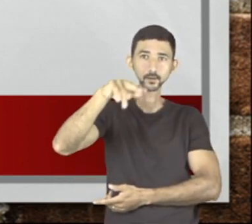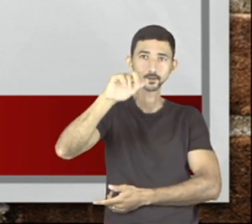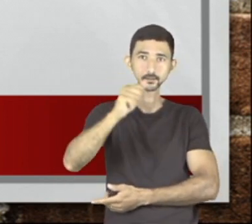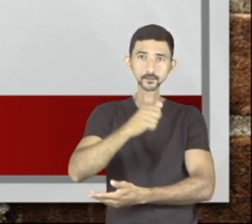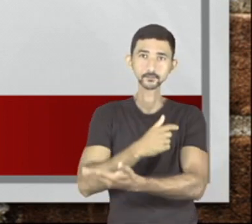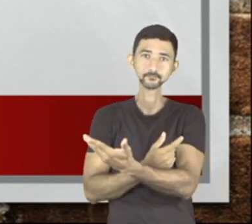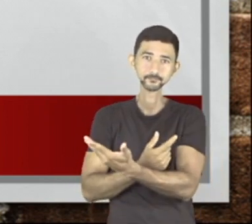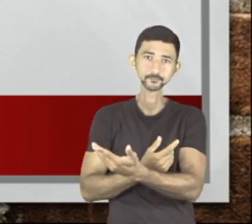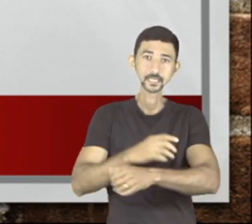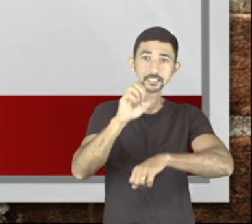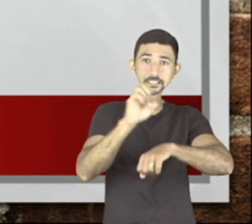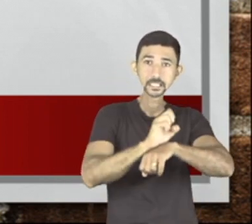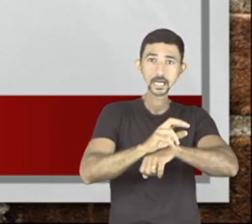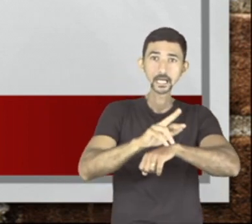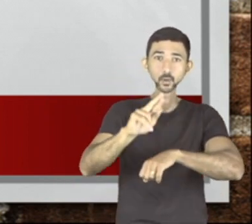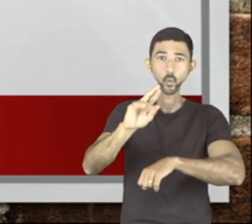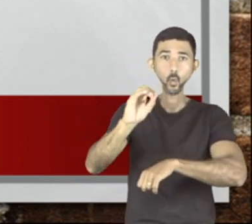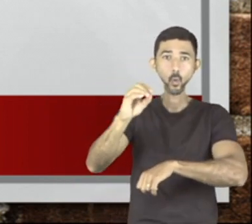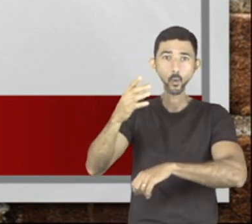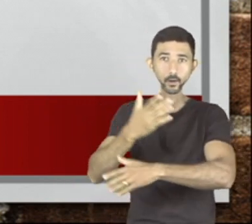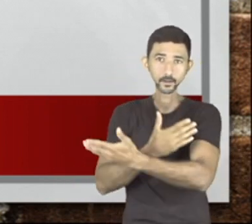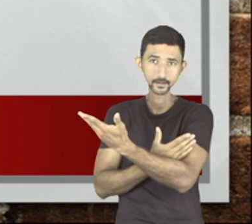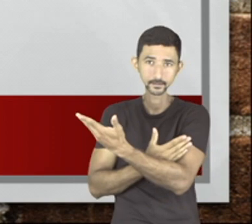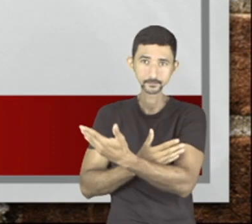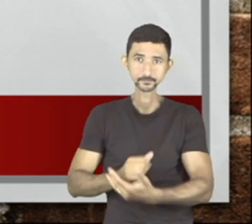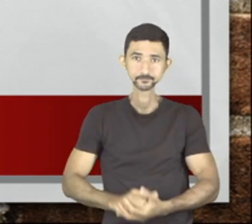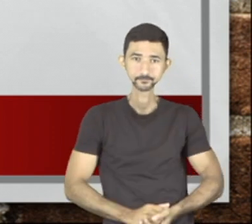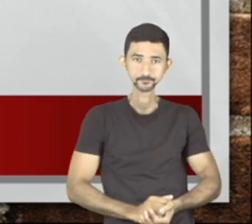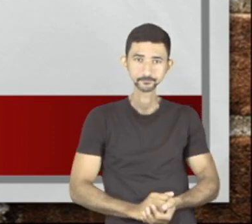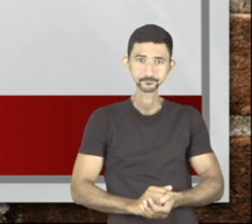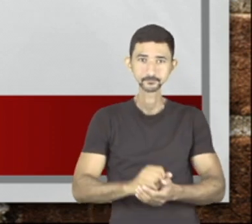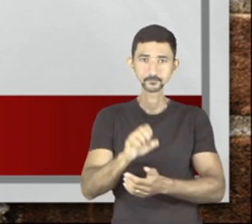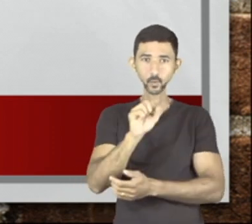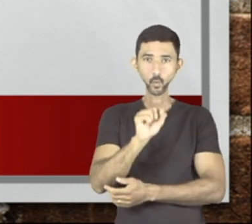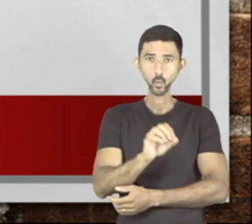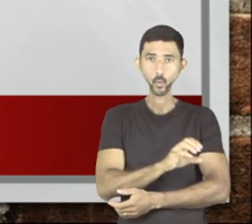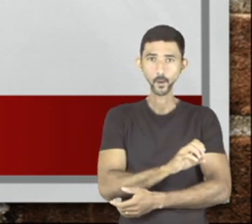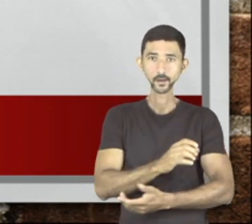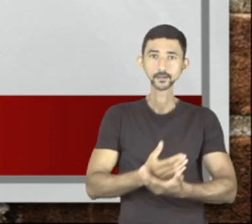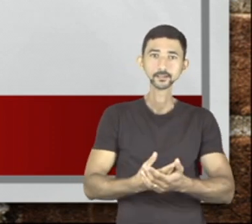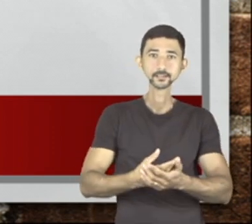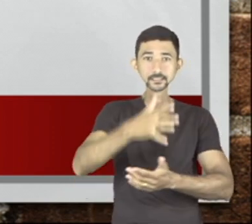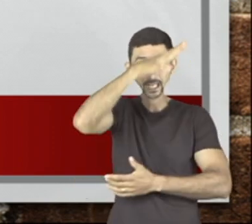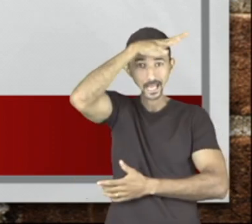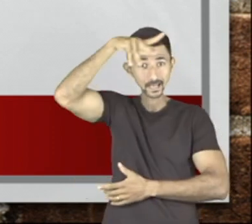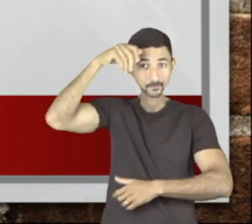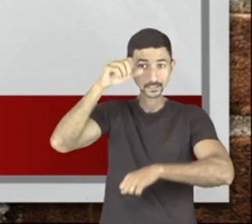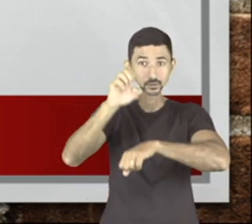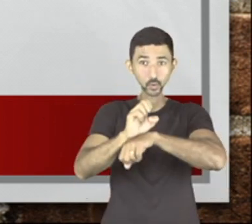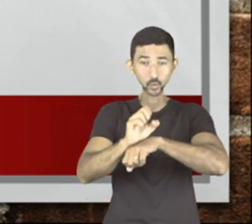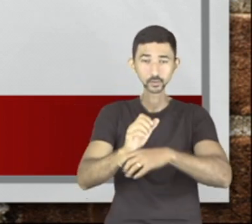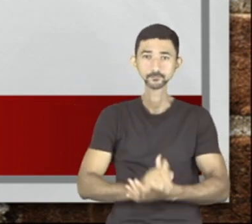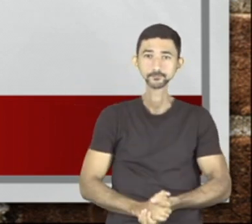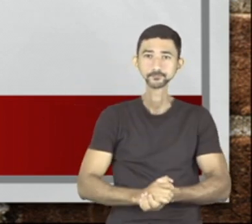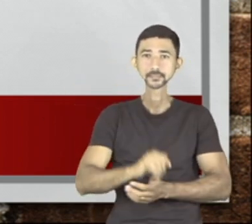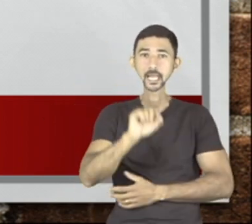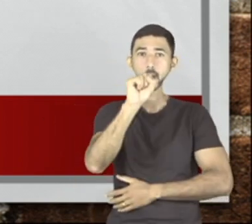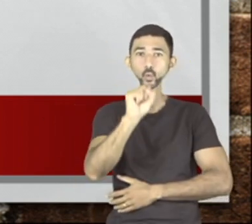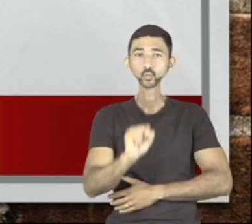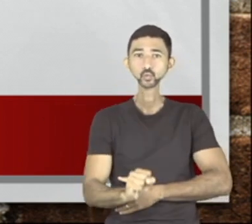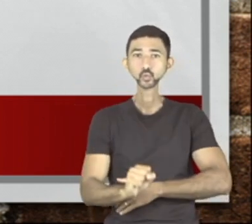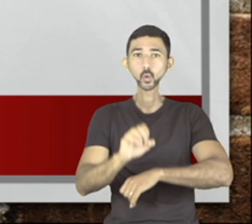de Roraima. Ao oeste divisa com o estado do Amazonas. Ao sul, divisa com o estado do